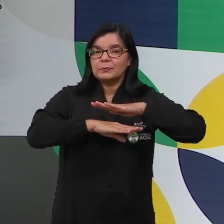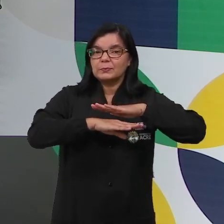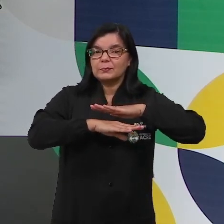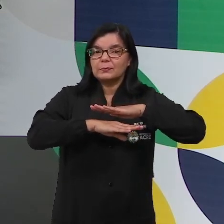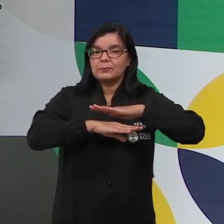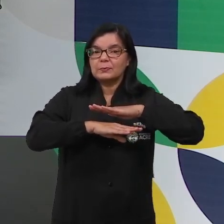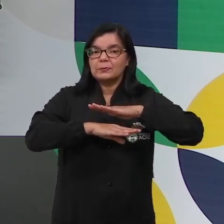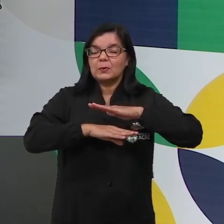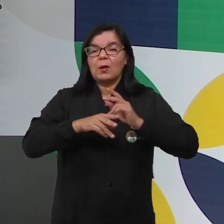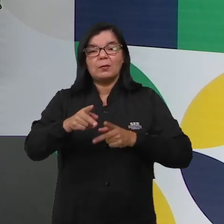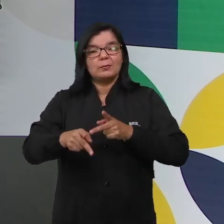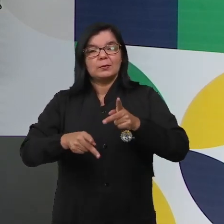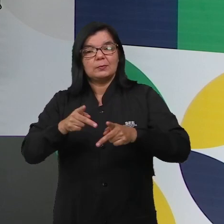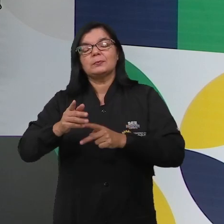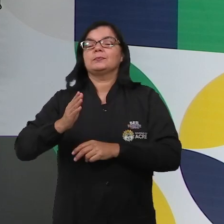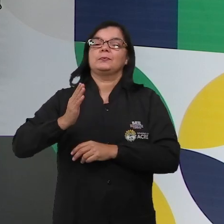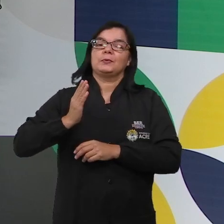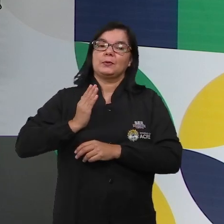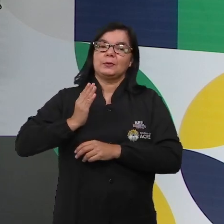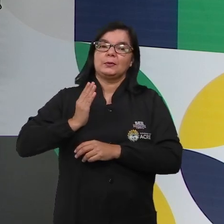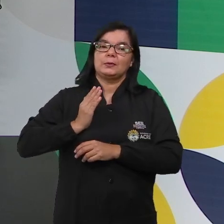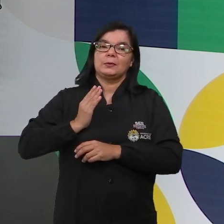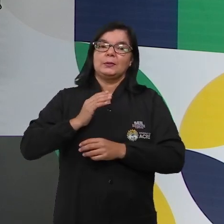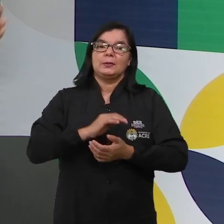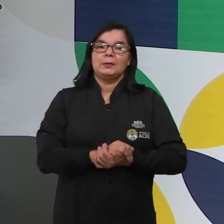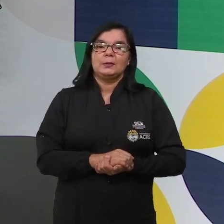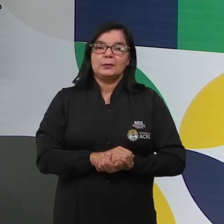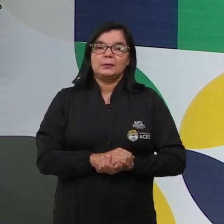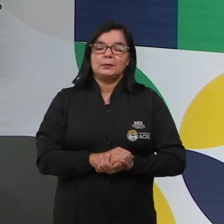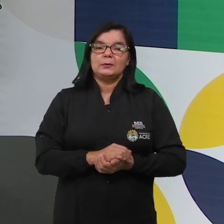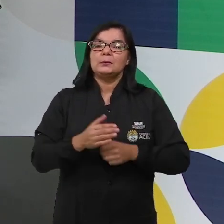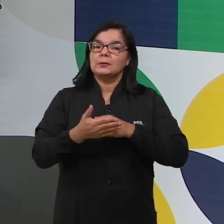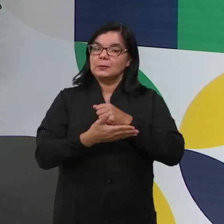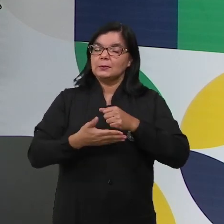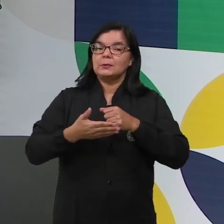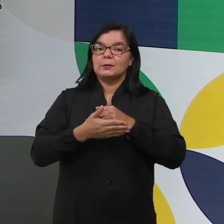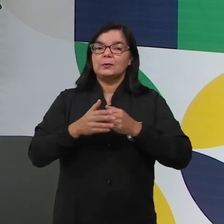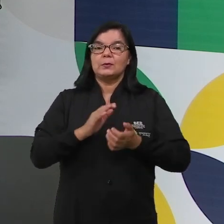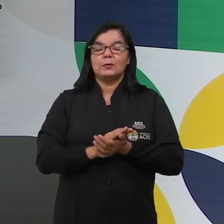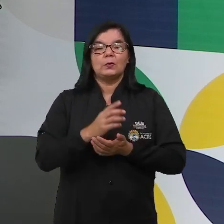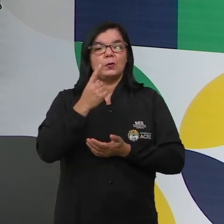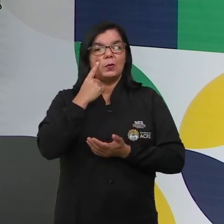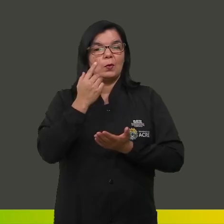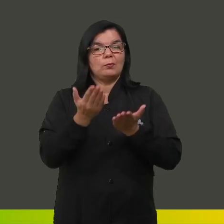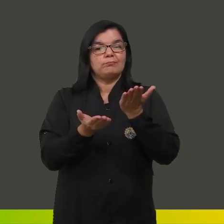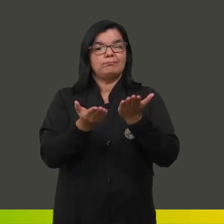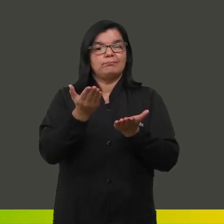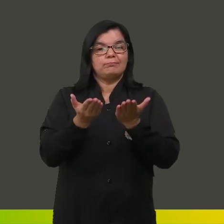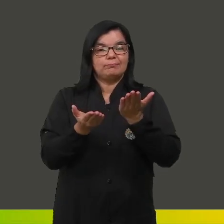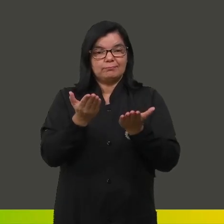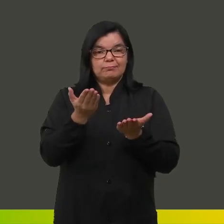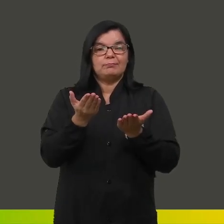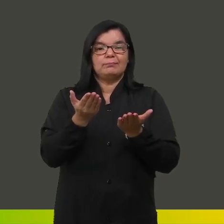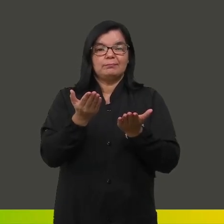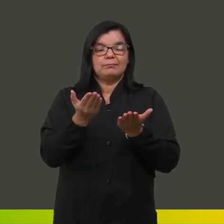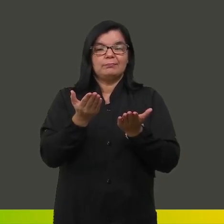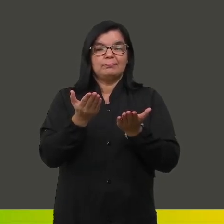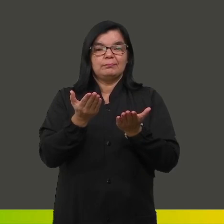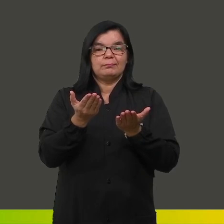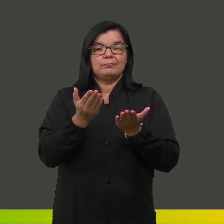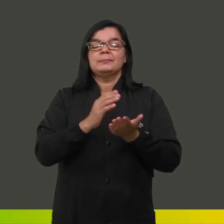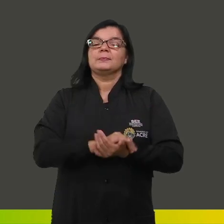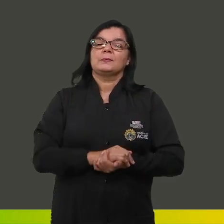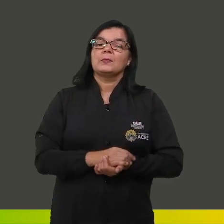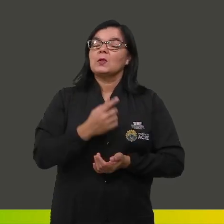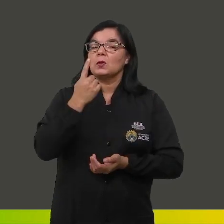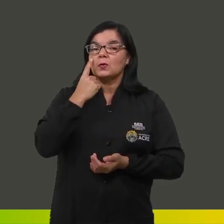relação à população rica, tá? É basicamente isso. Olha a balança, o que ela nos mostra.